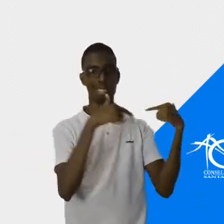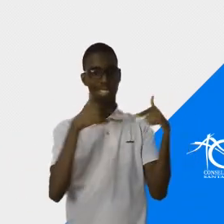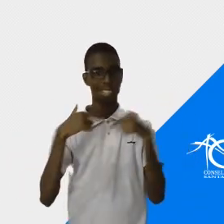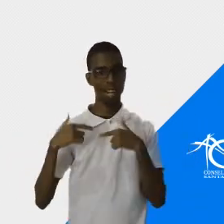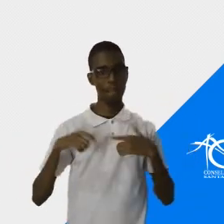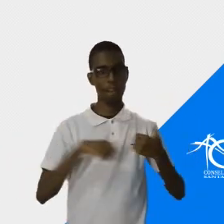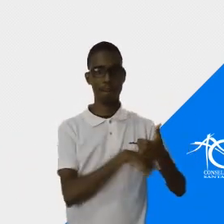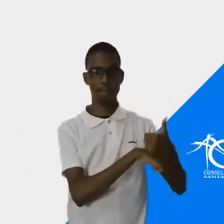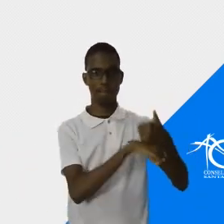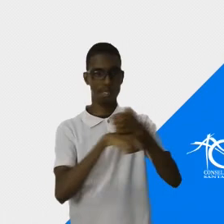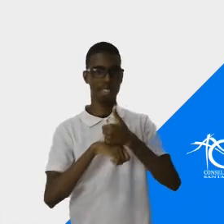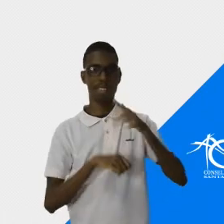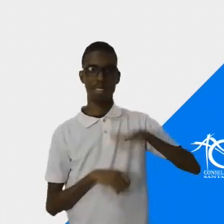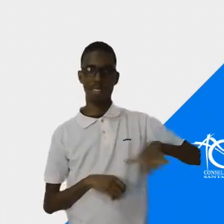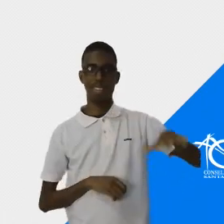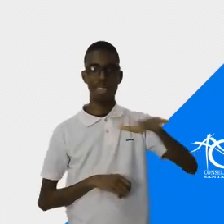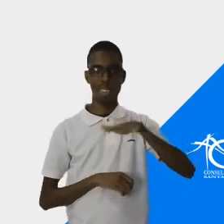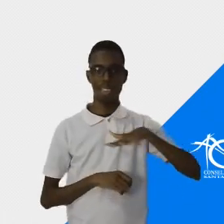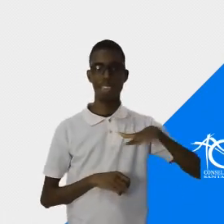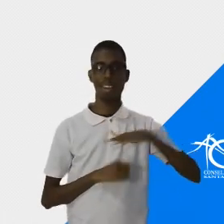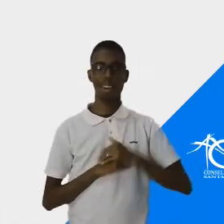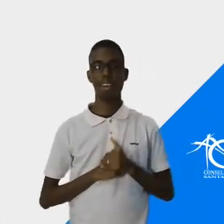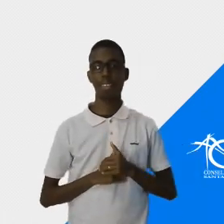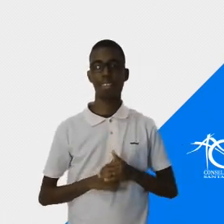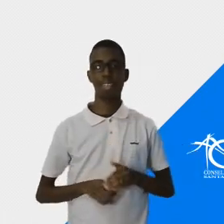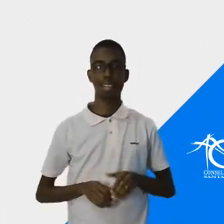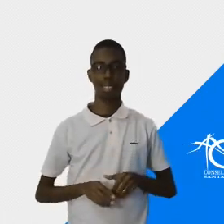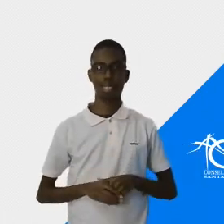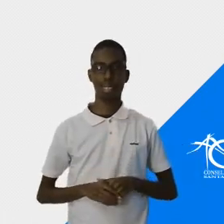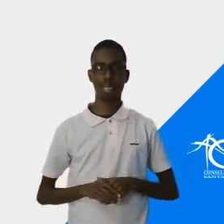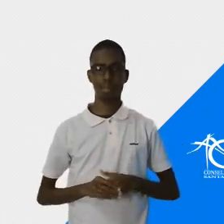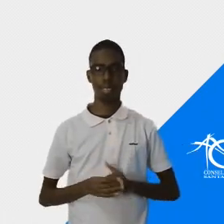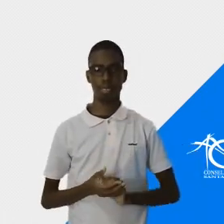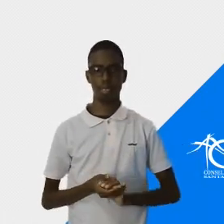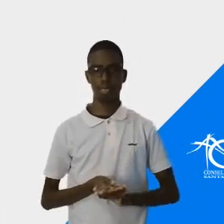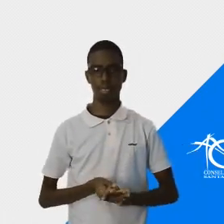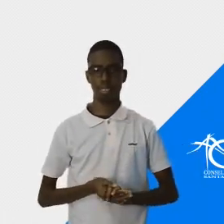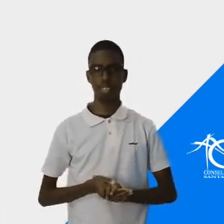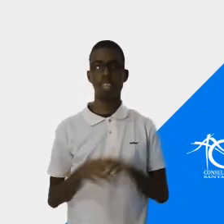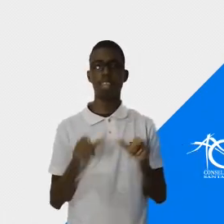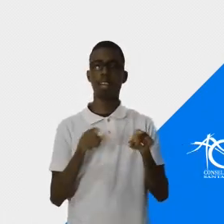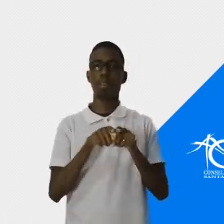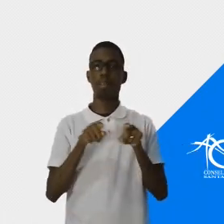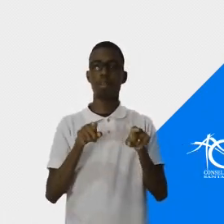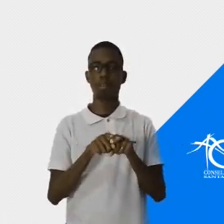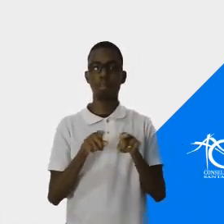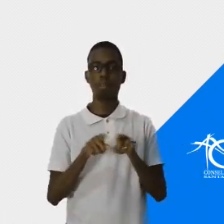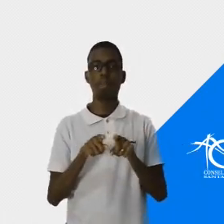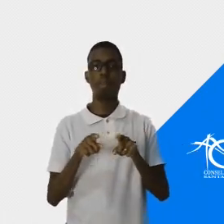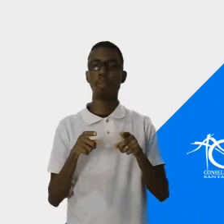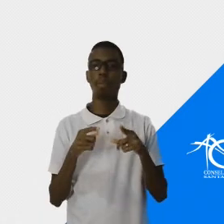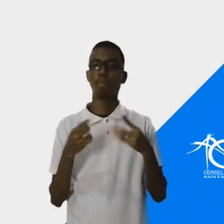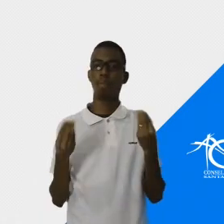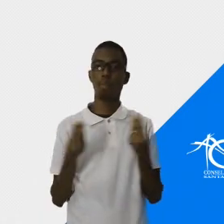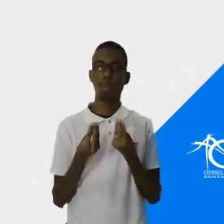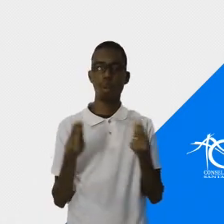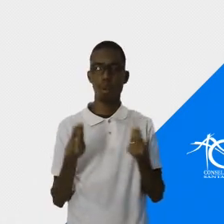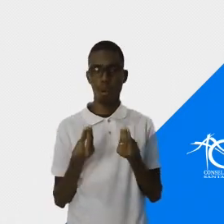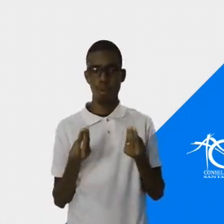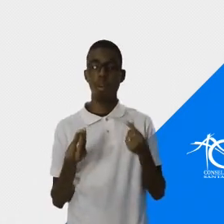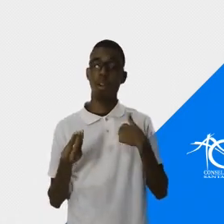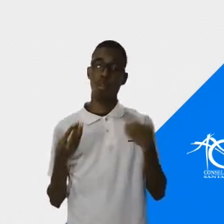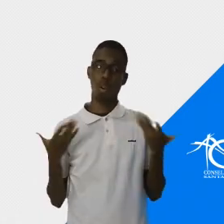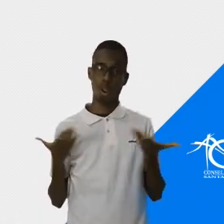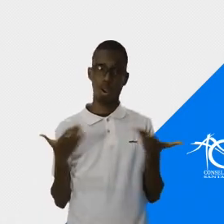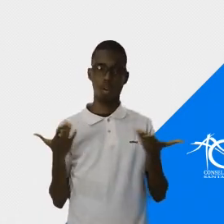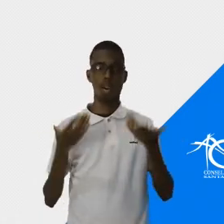trânsito. Tá? Então, para iniciar essa primeira ancoragem, vamos dizer assim, eu vou tentar esboçar alguns